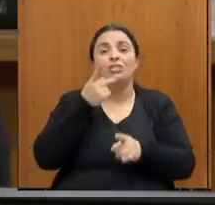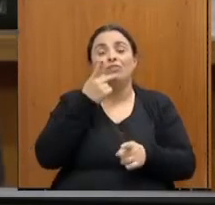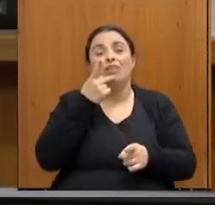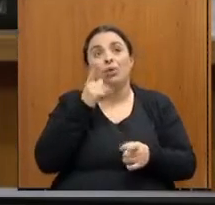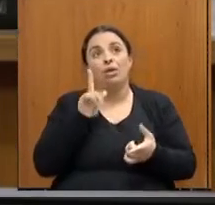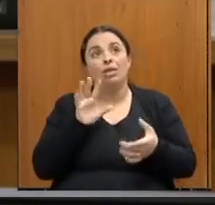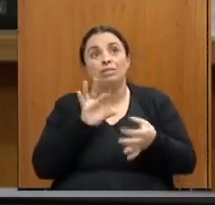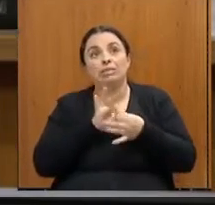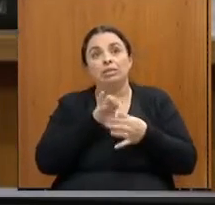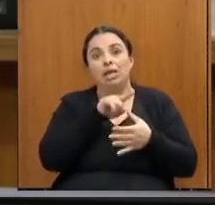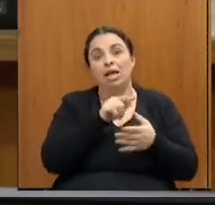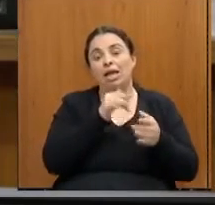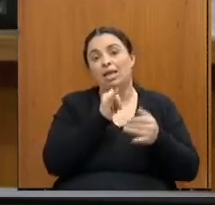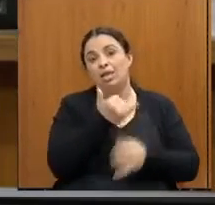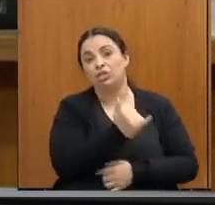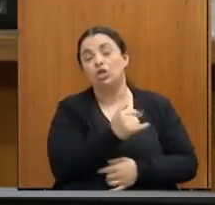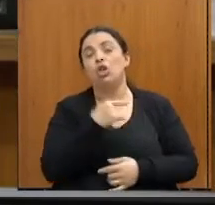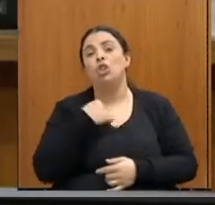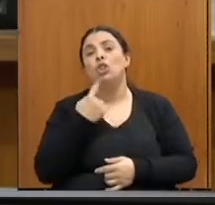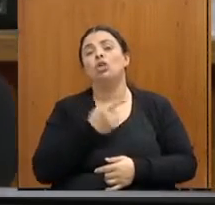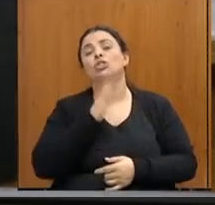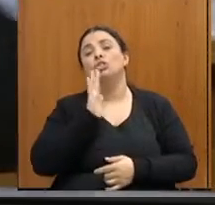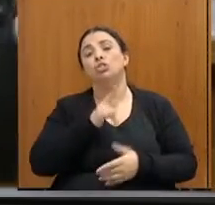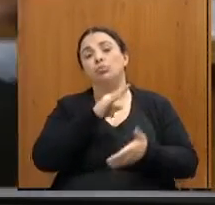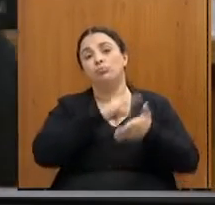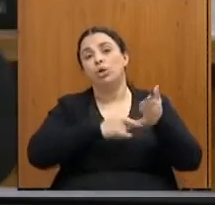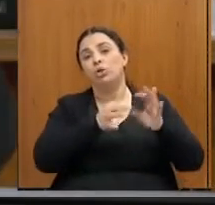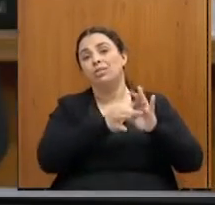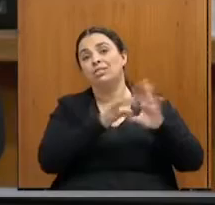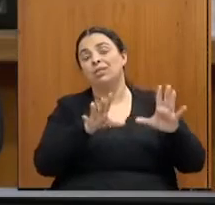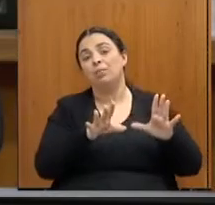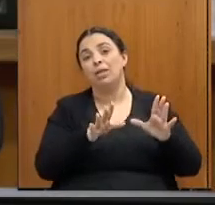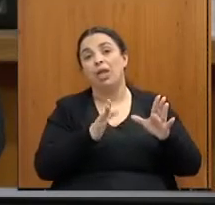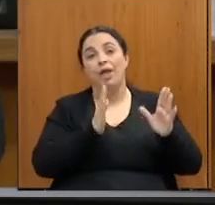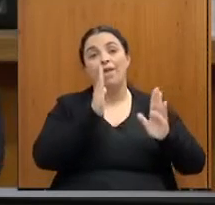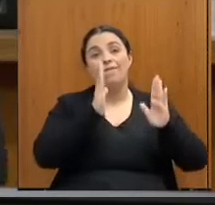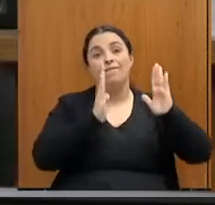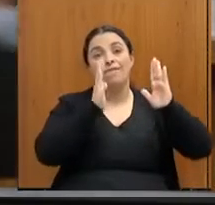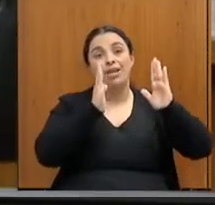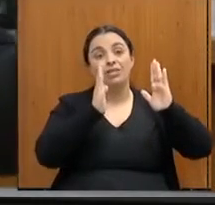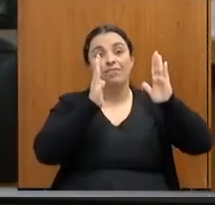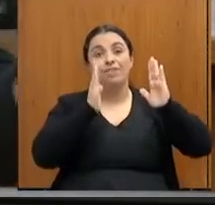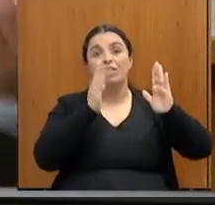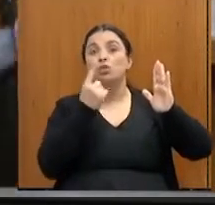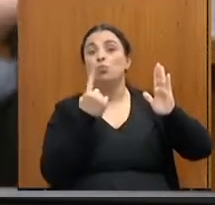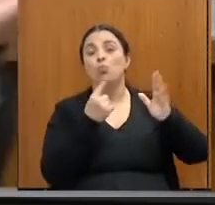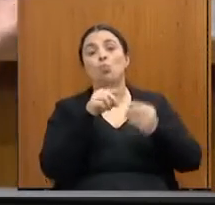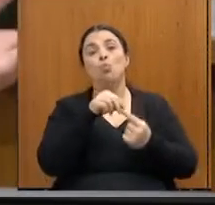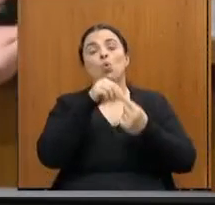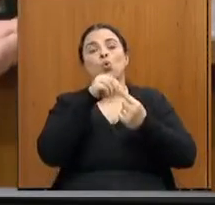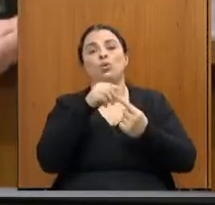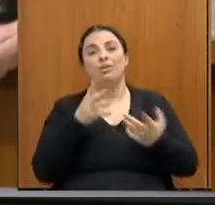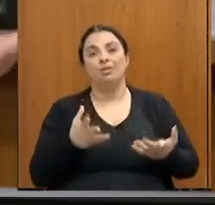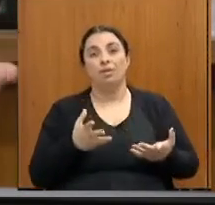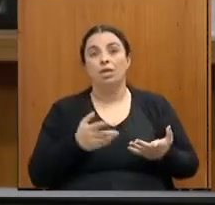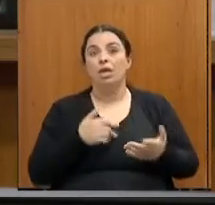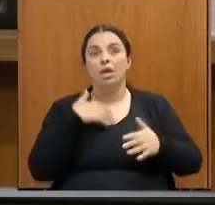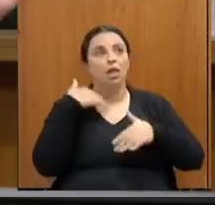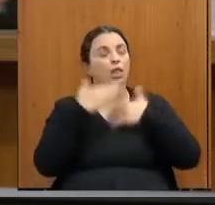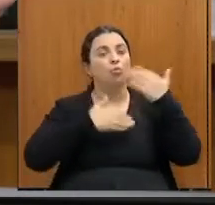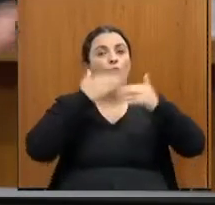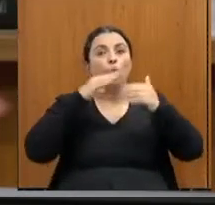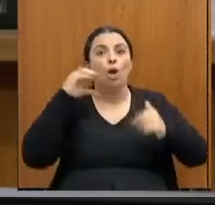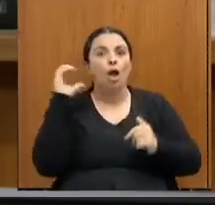nós fizemos o licenciamento em fase única aqui olha o tanto que desenvolveu né e eu sei que o senhor defende muito isso